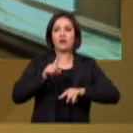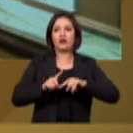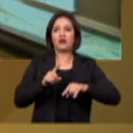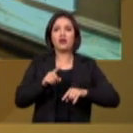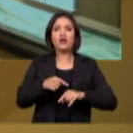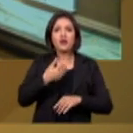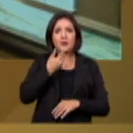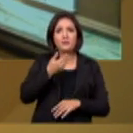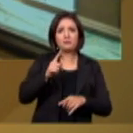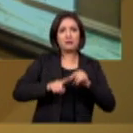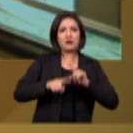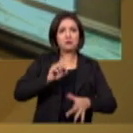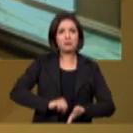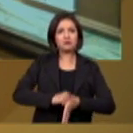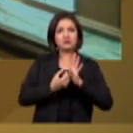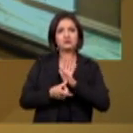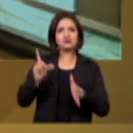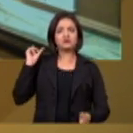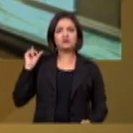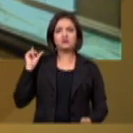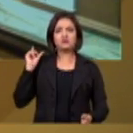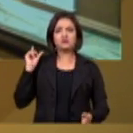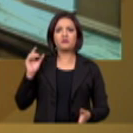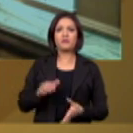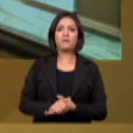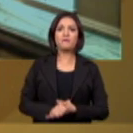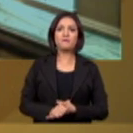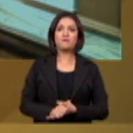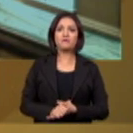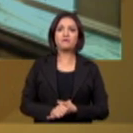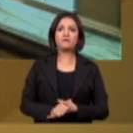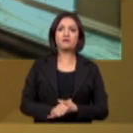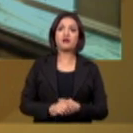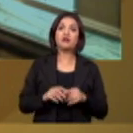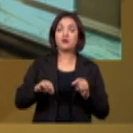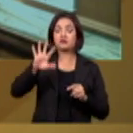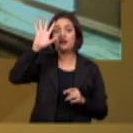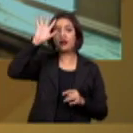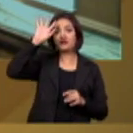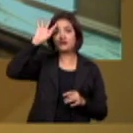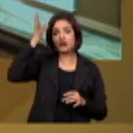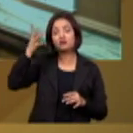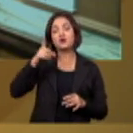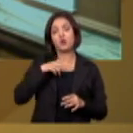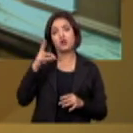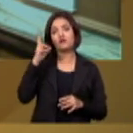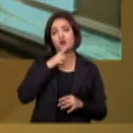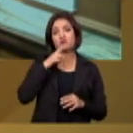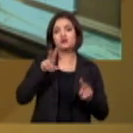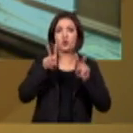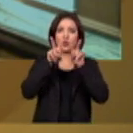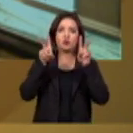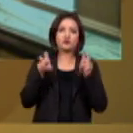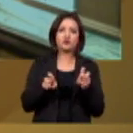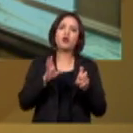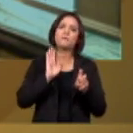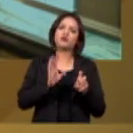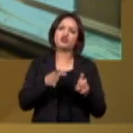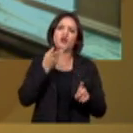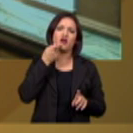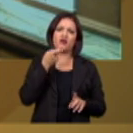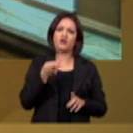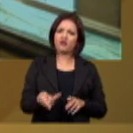eles o pior da decisão sob o ângulo da urgência portal opinião a